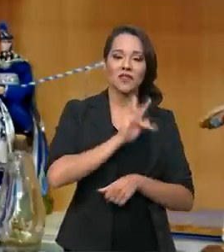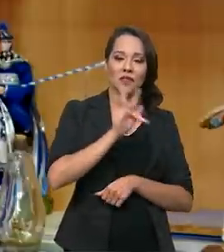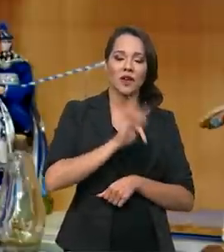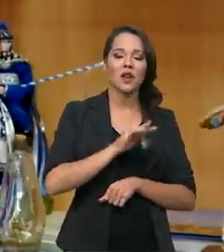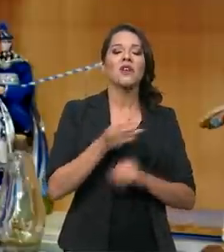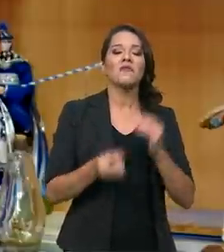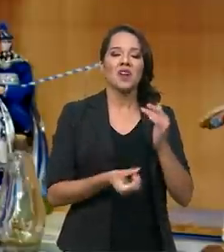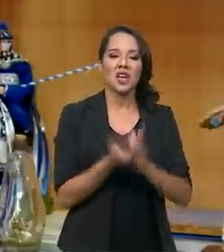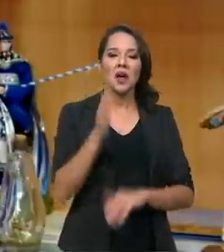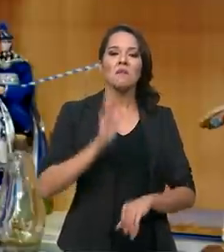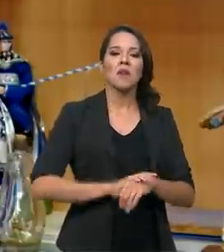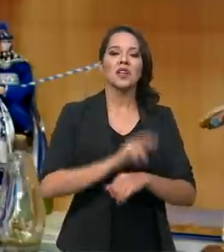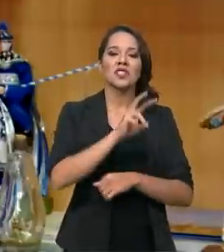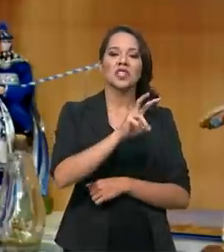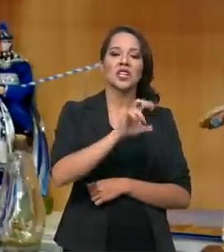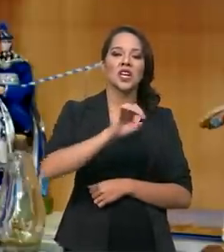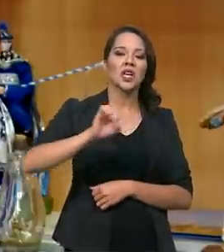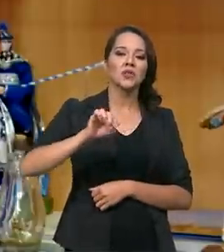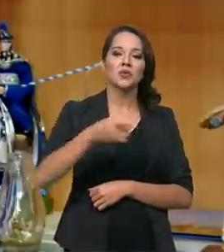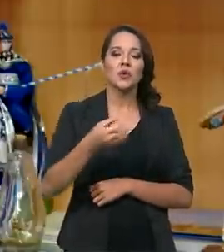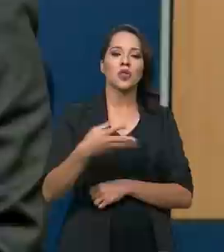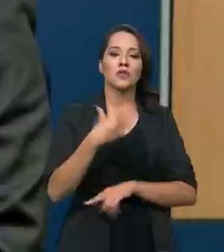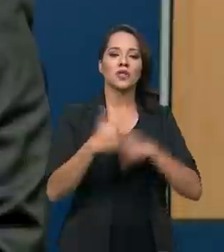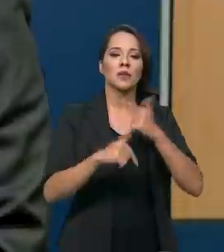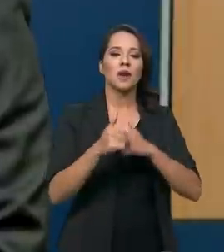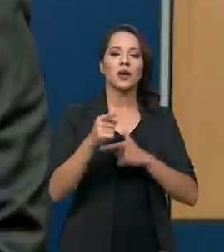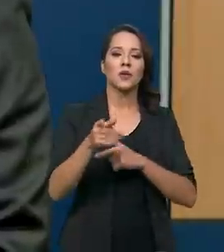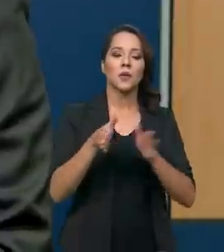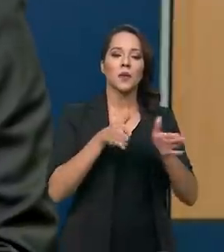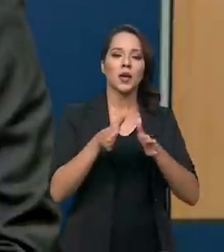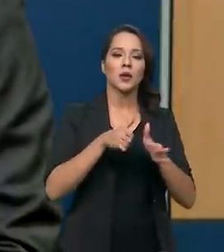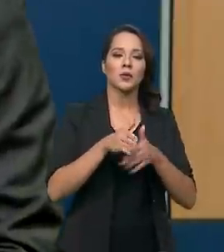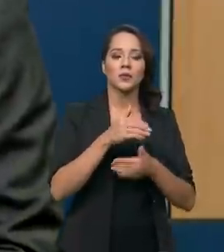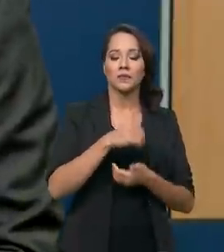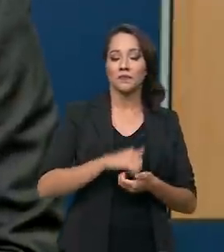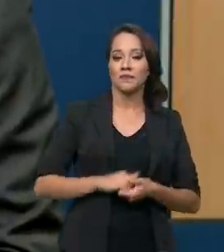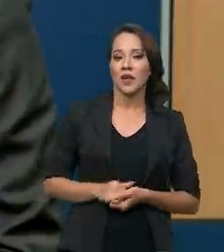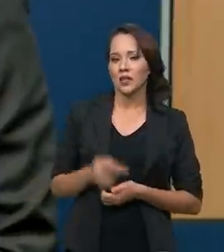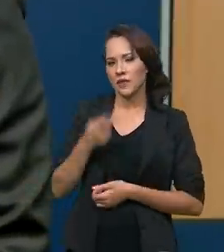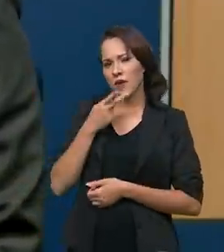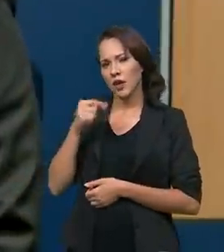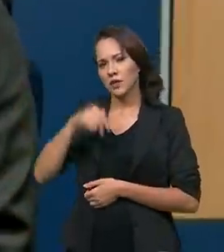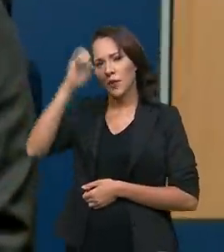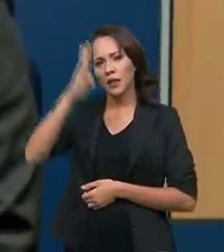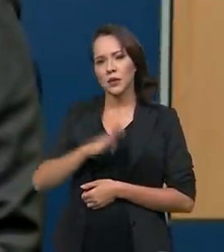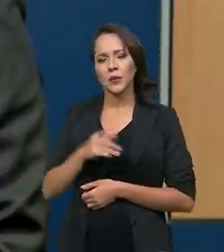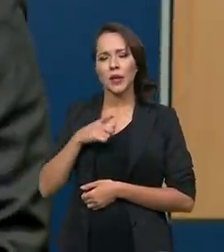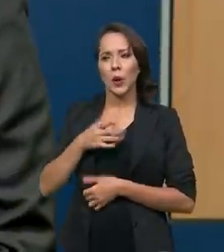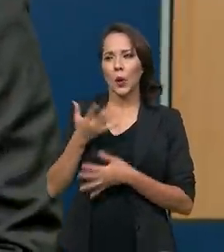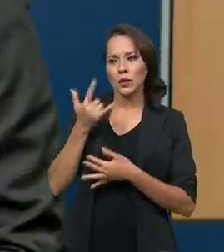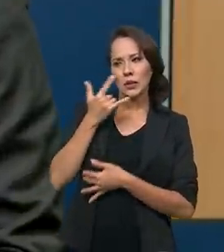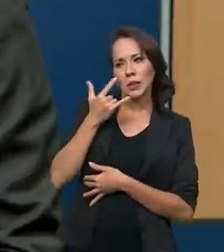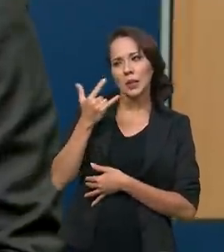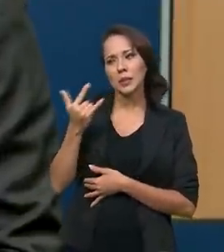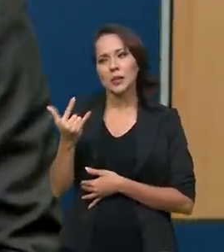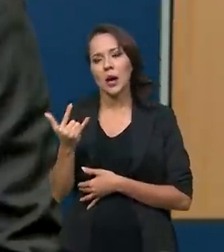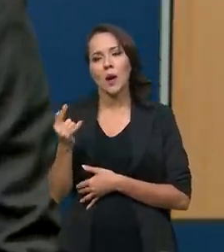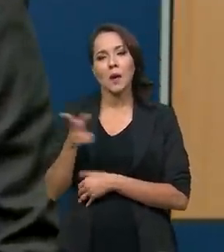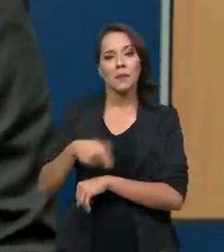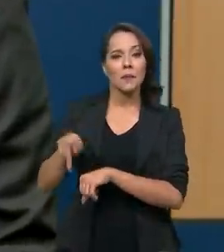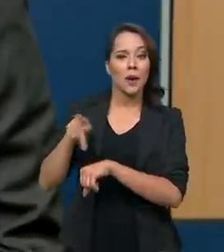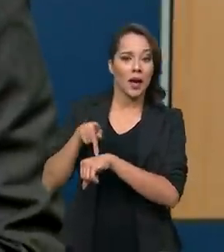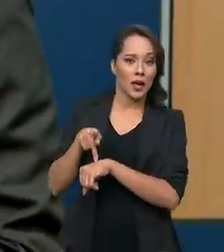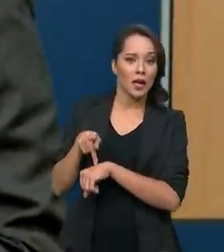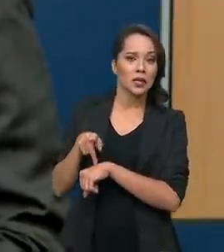500 mil novos empregos no turismo nesta alta Temporada Ministro O senhor falou dessa Atração que o Brasil tem hoje principalmente para